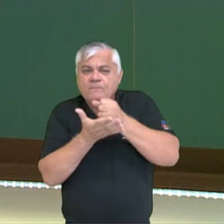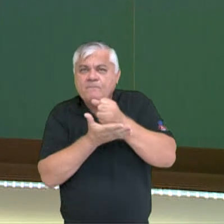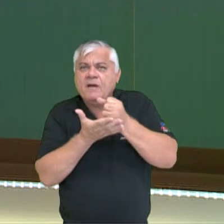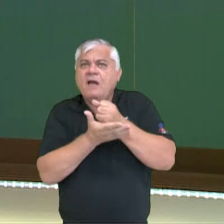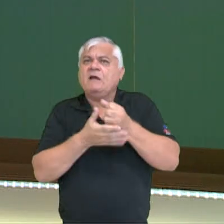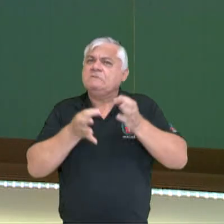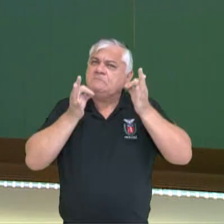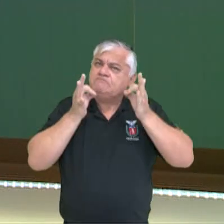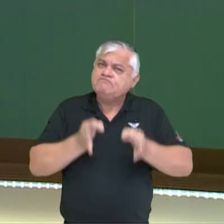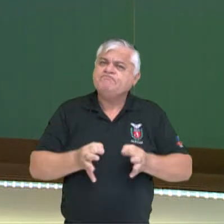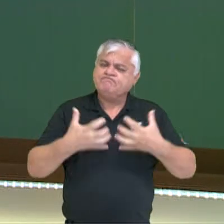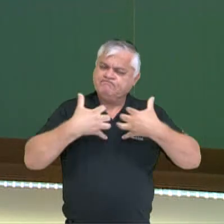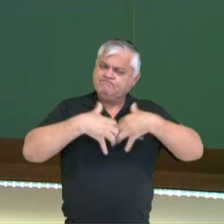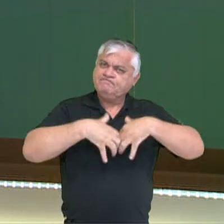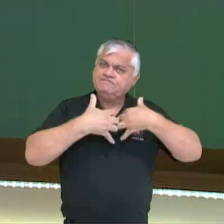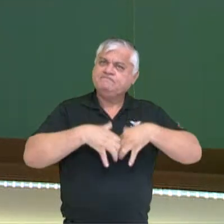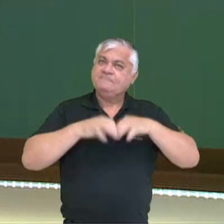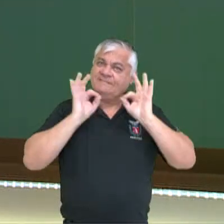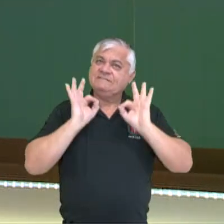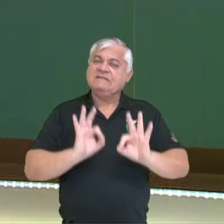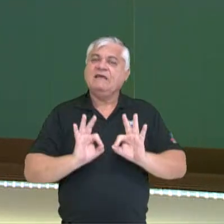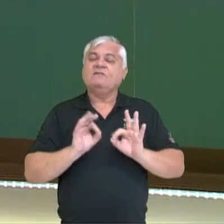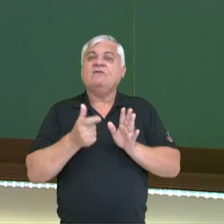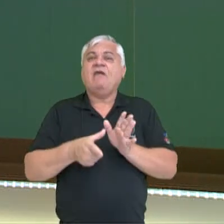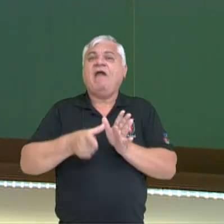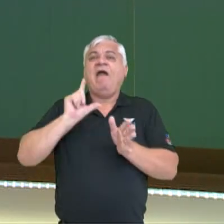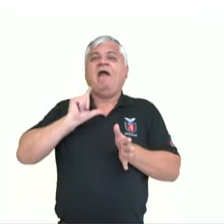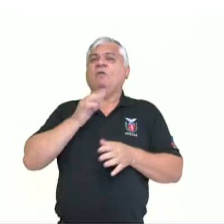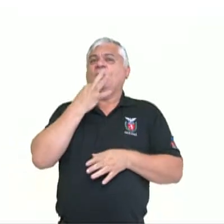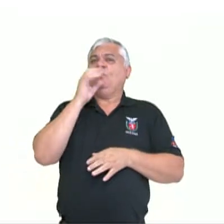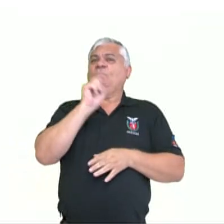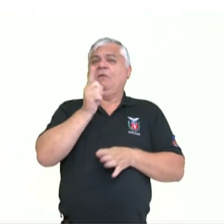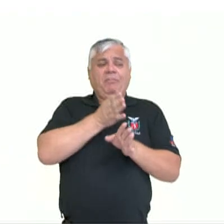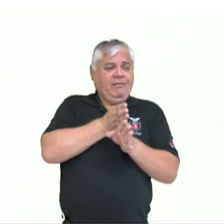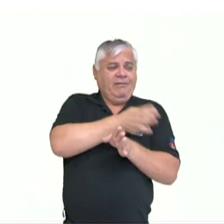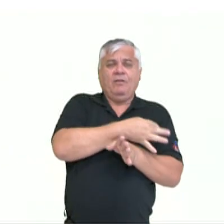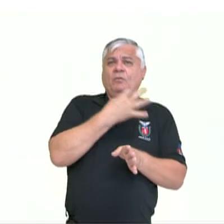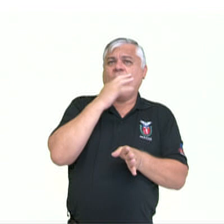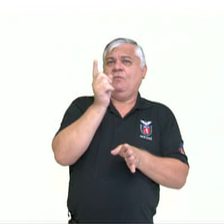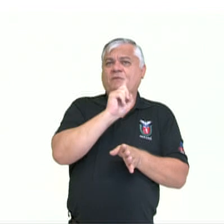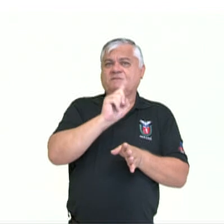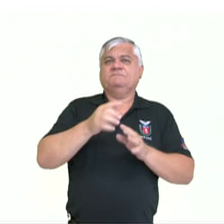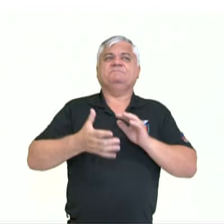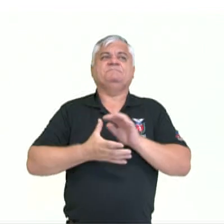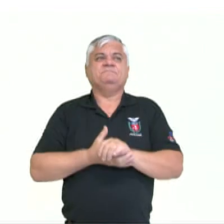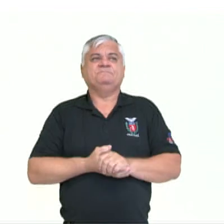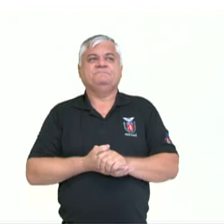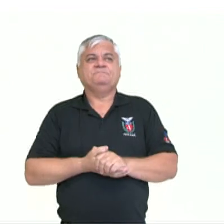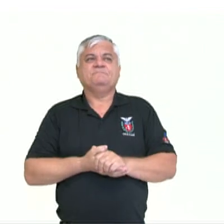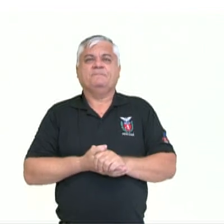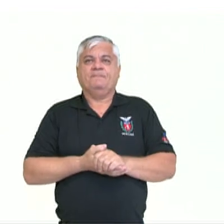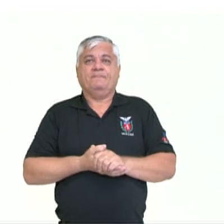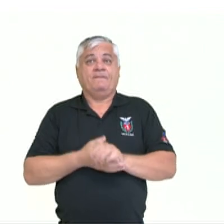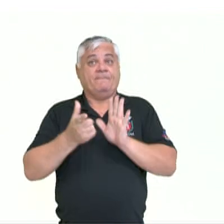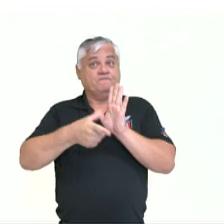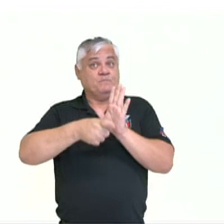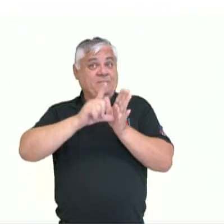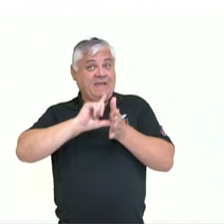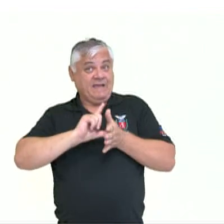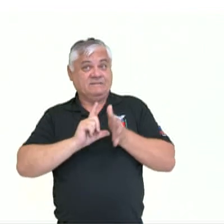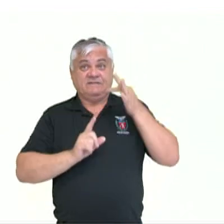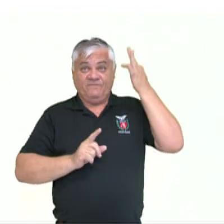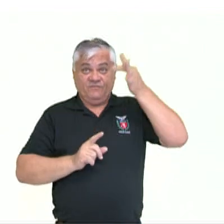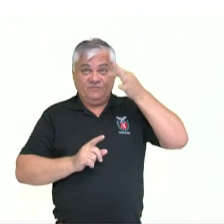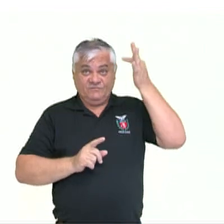mais racional para aquilo que até então os homens não sabiam responder muito bem. Antes da